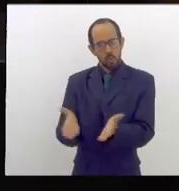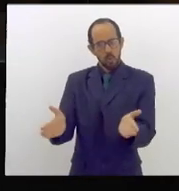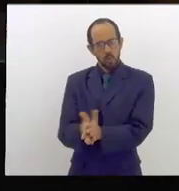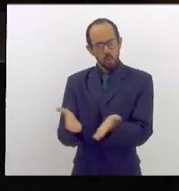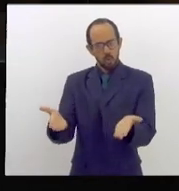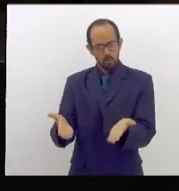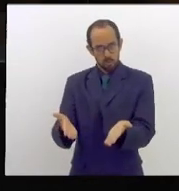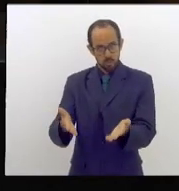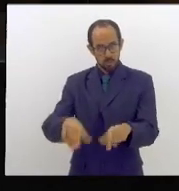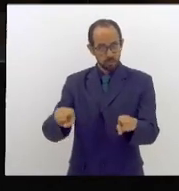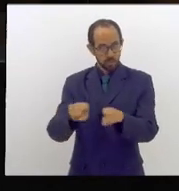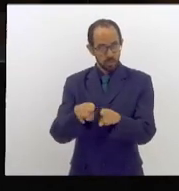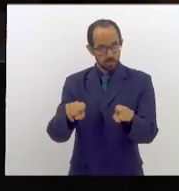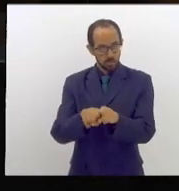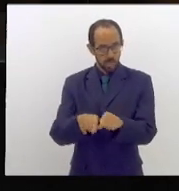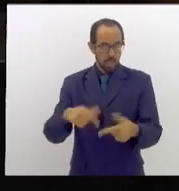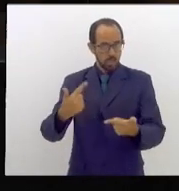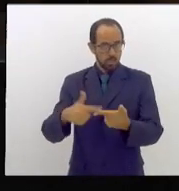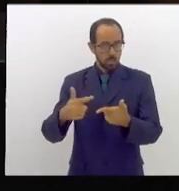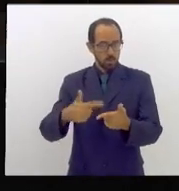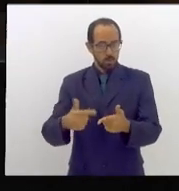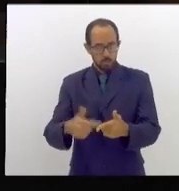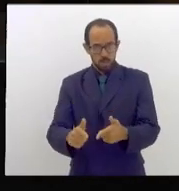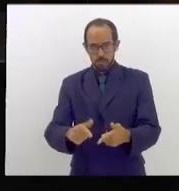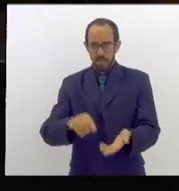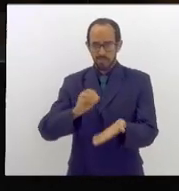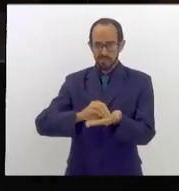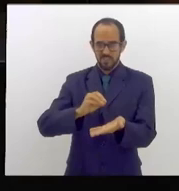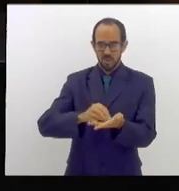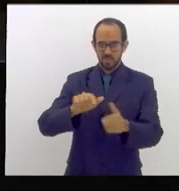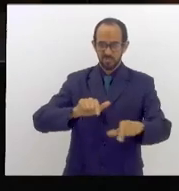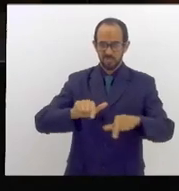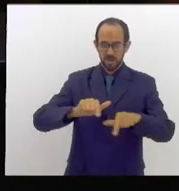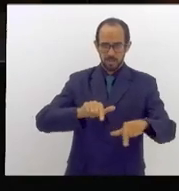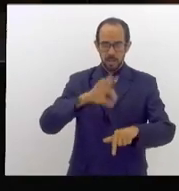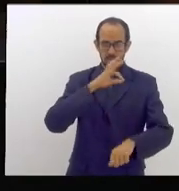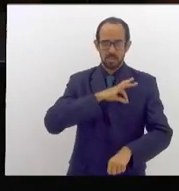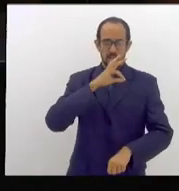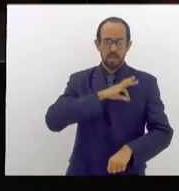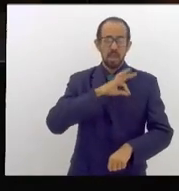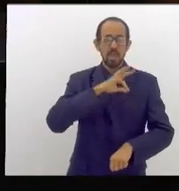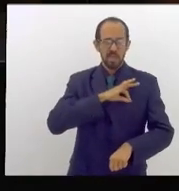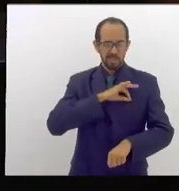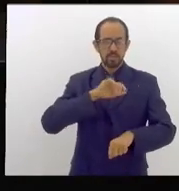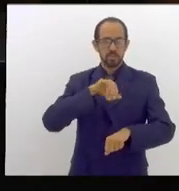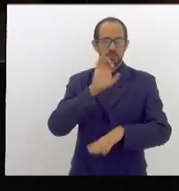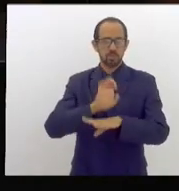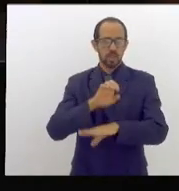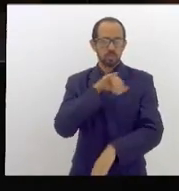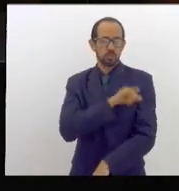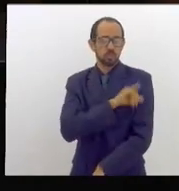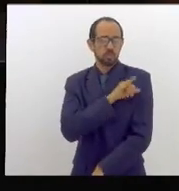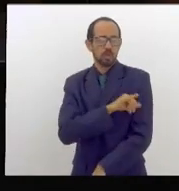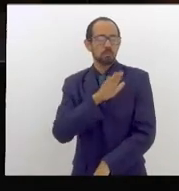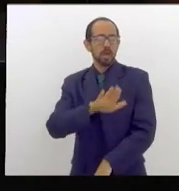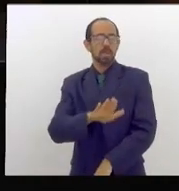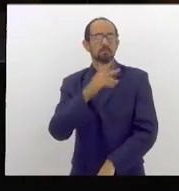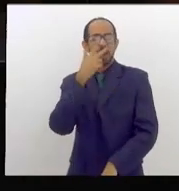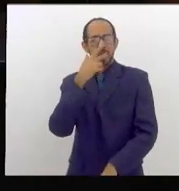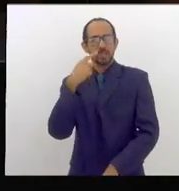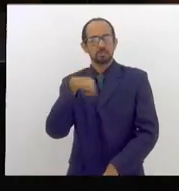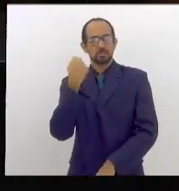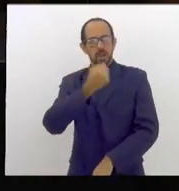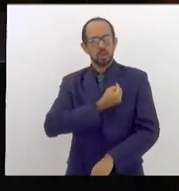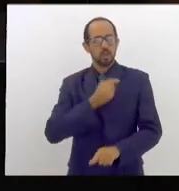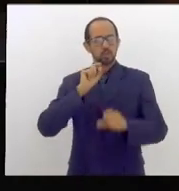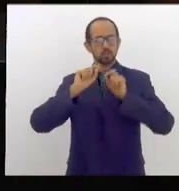enfrentar a situação de desemprego de renda no estado do Rio de Janeiro mas nos parece pouco